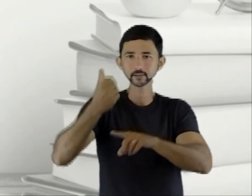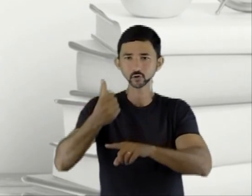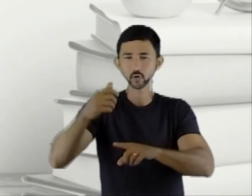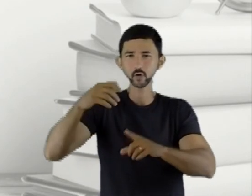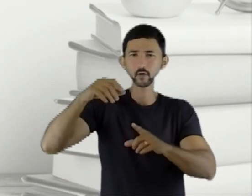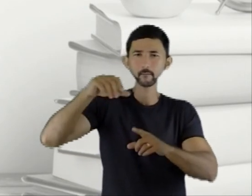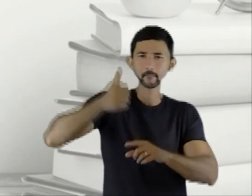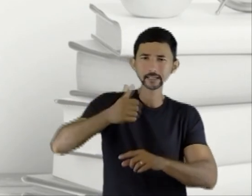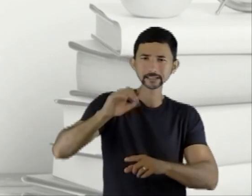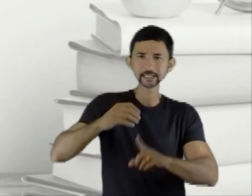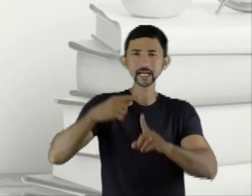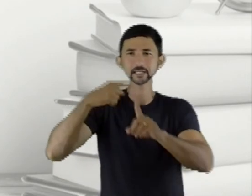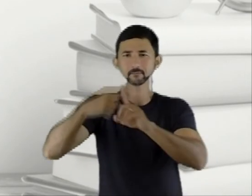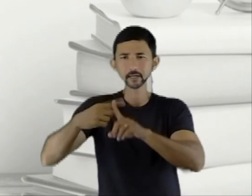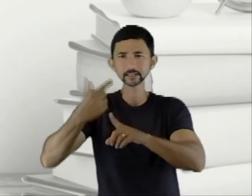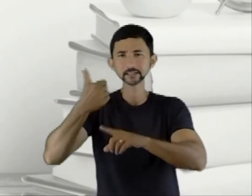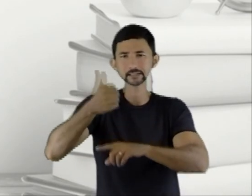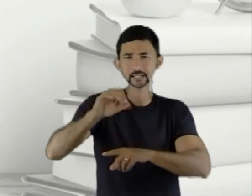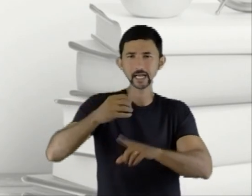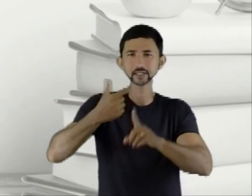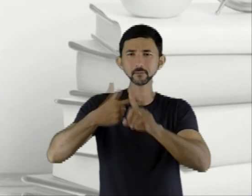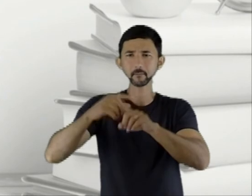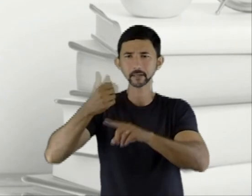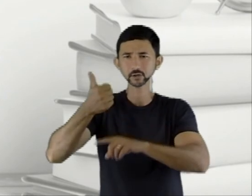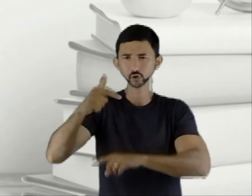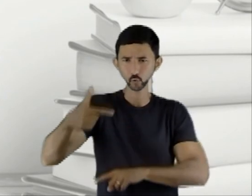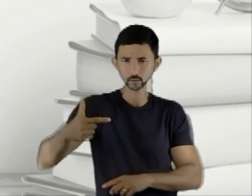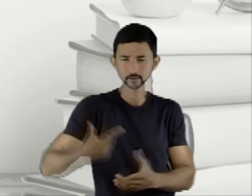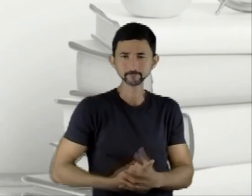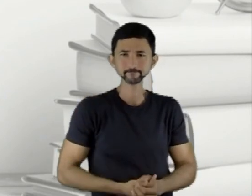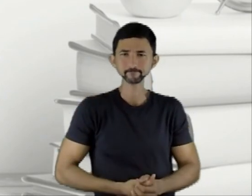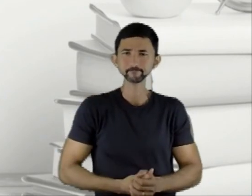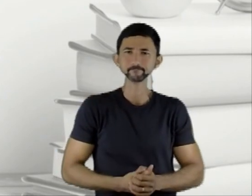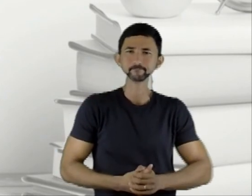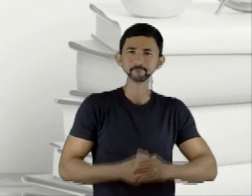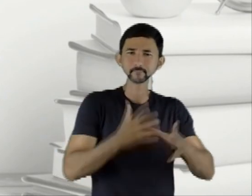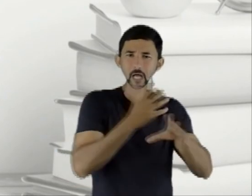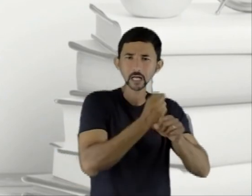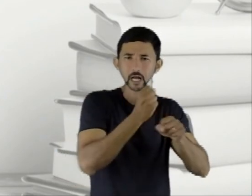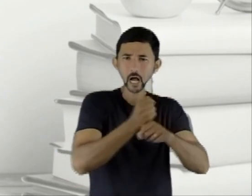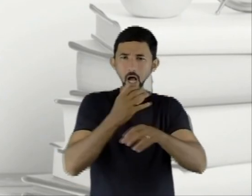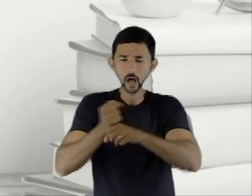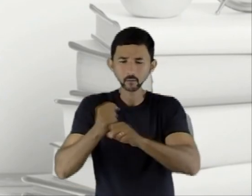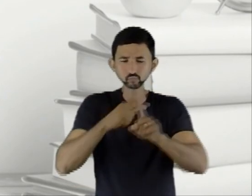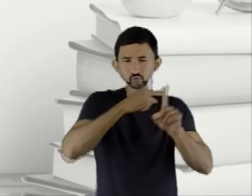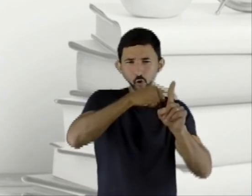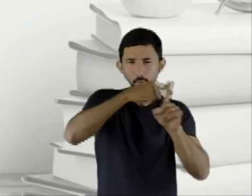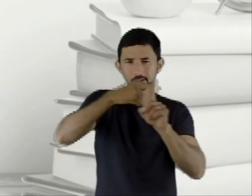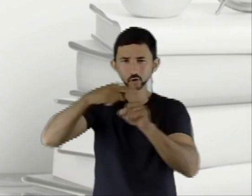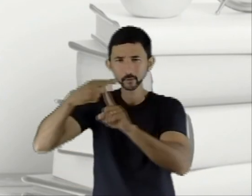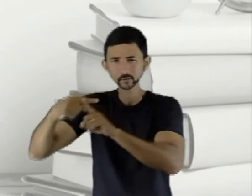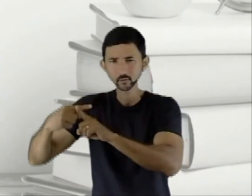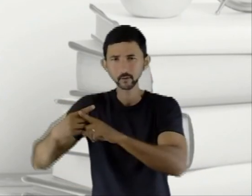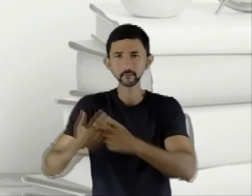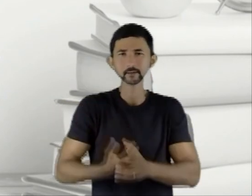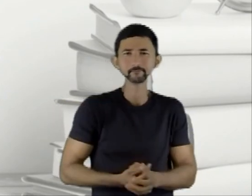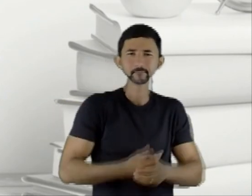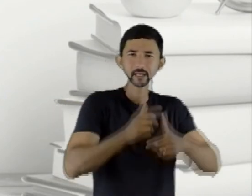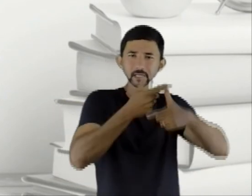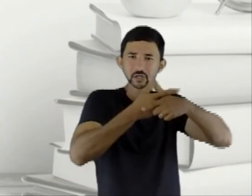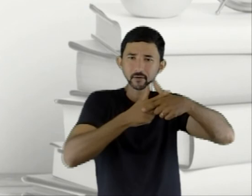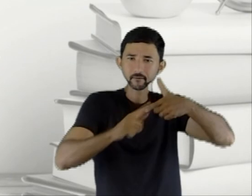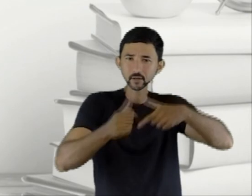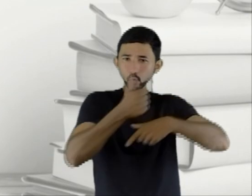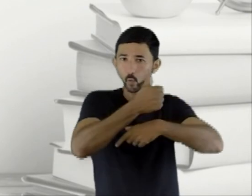mais 10, mais 12. Qual é a quantidade? 12. Então, somando tudo isso daí, fazendo a adição, dividindo